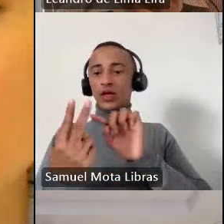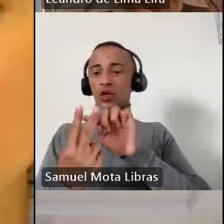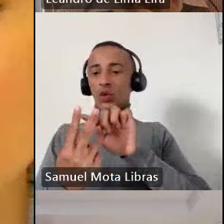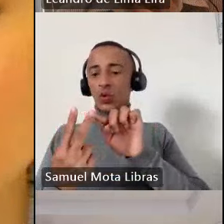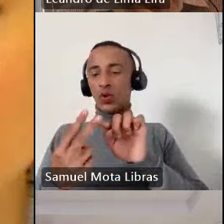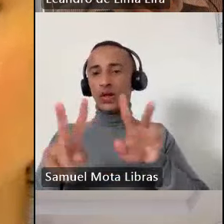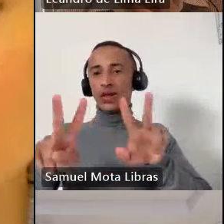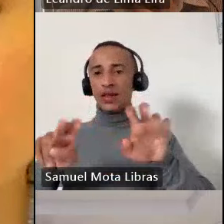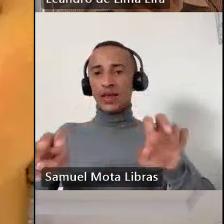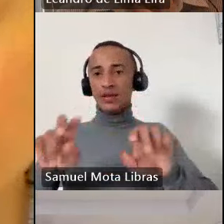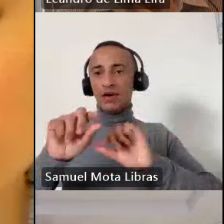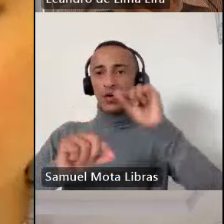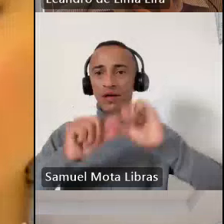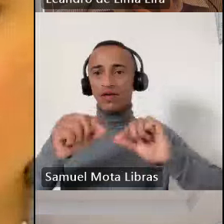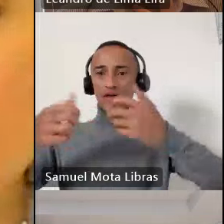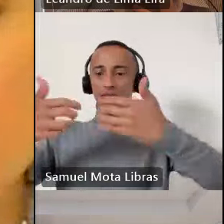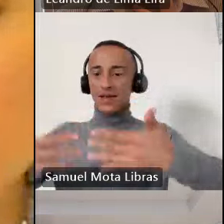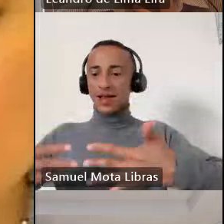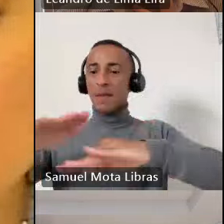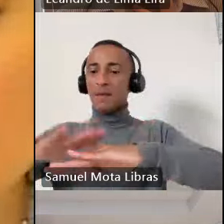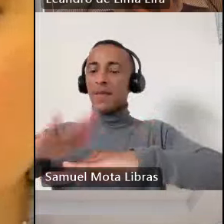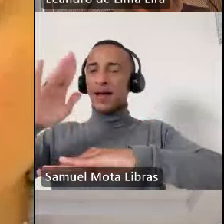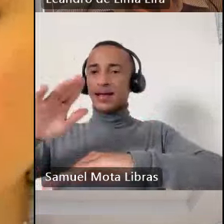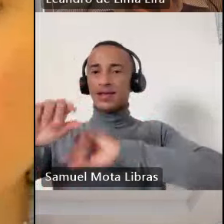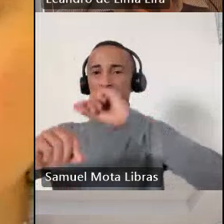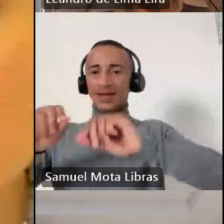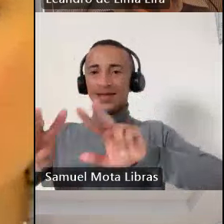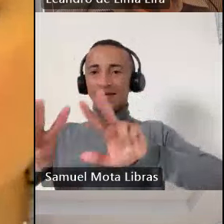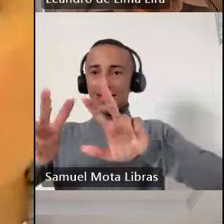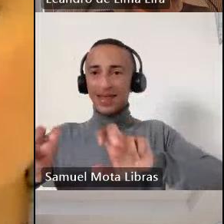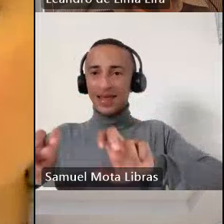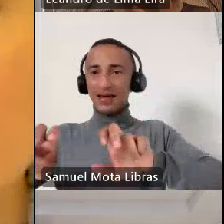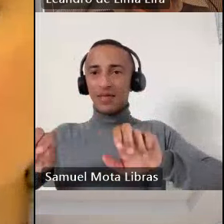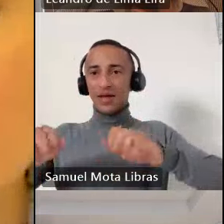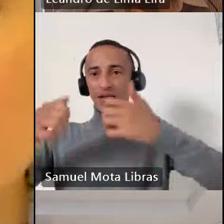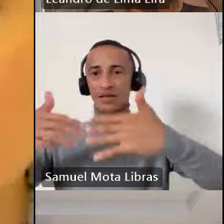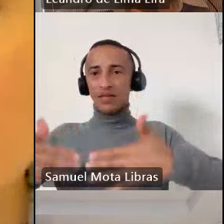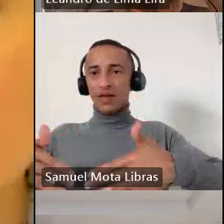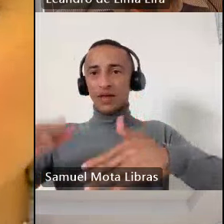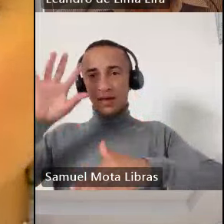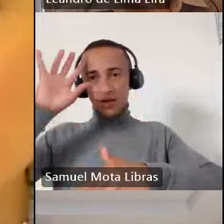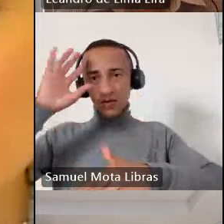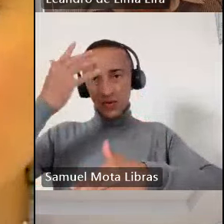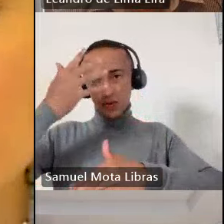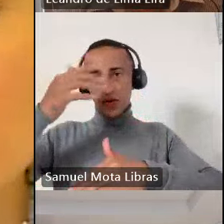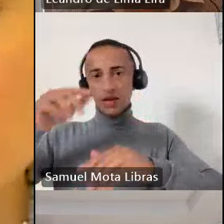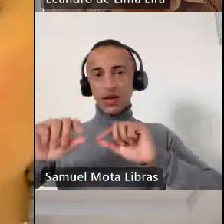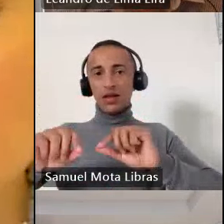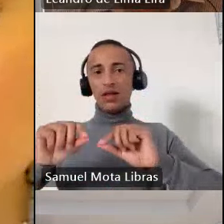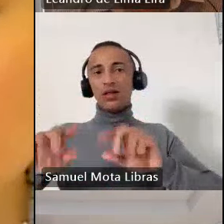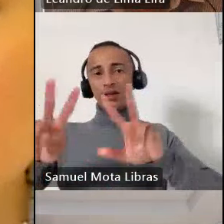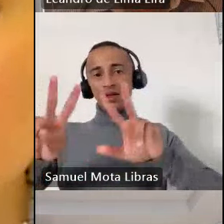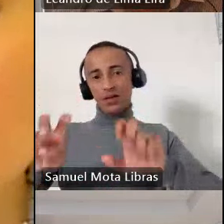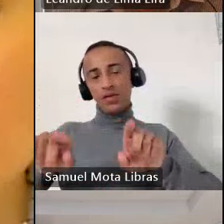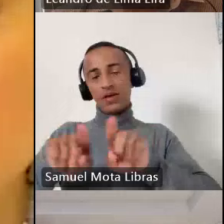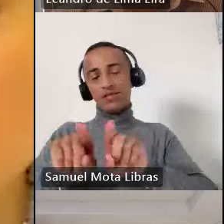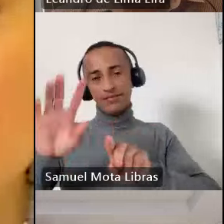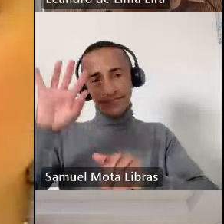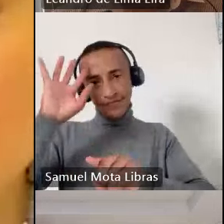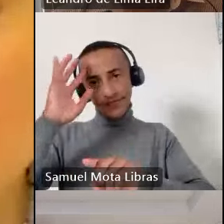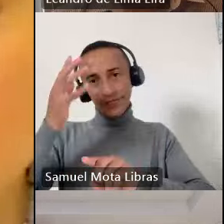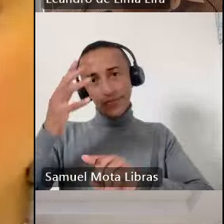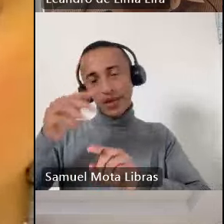você falar um pouco mais sobre isso quando você falou assim essa questão de eh a tomada de decisão baseada em evidências né Eh isso é